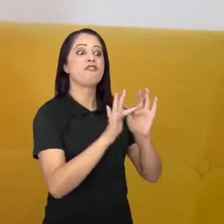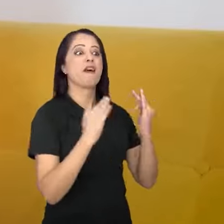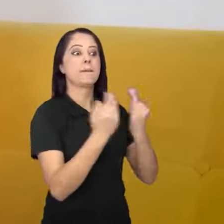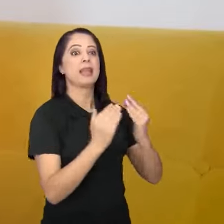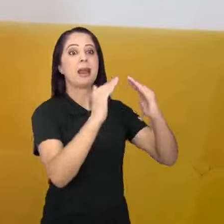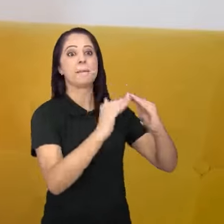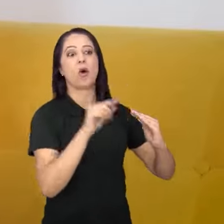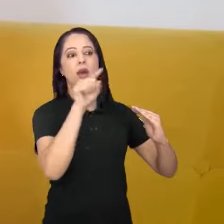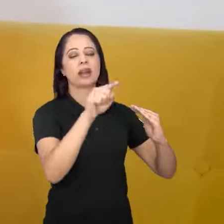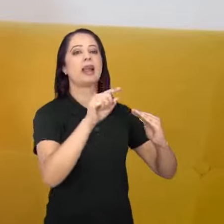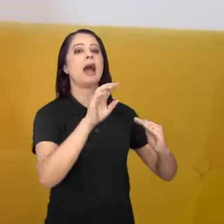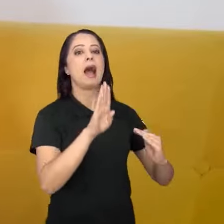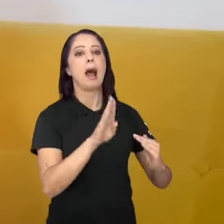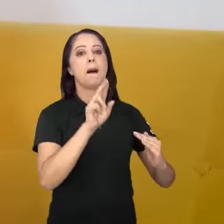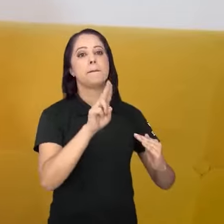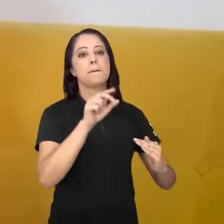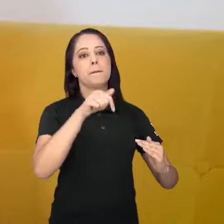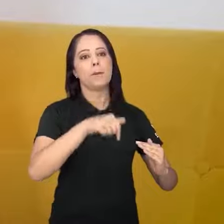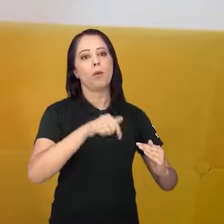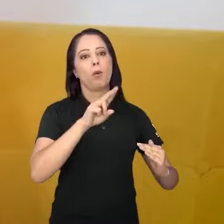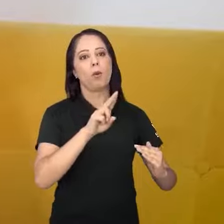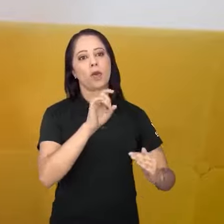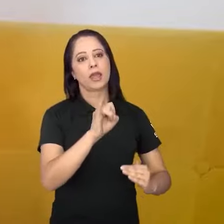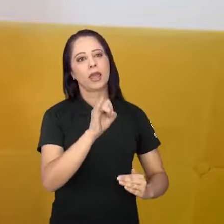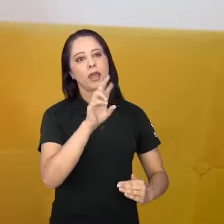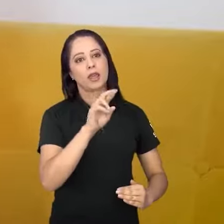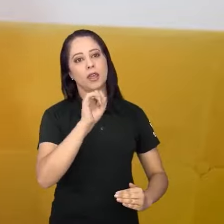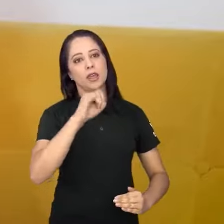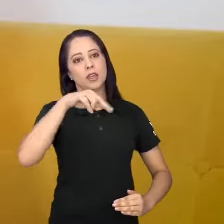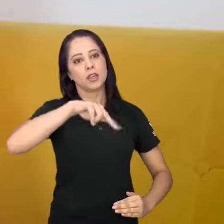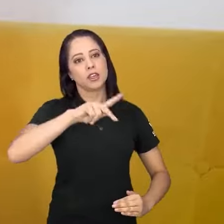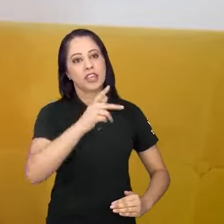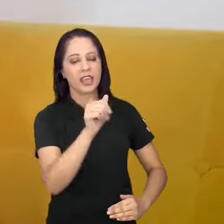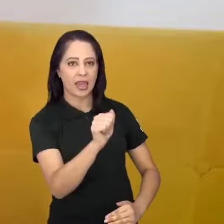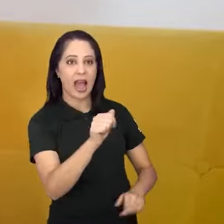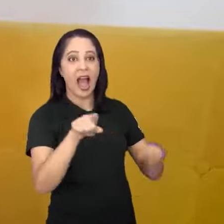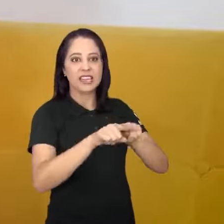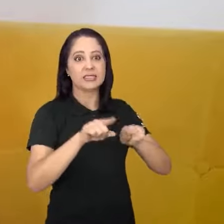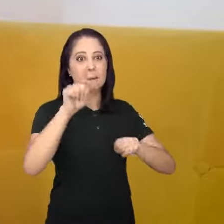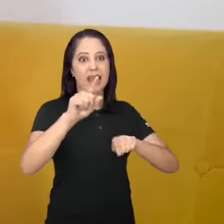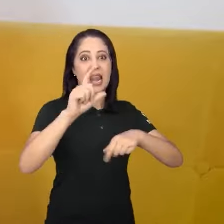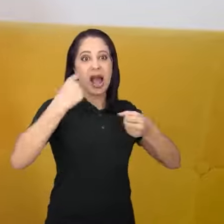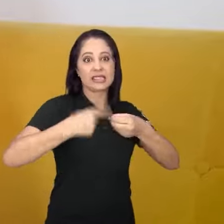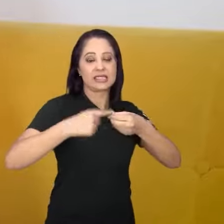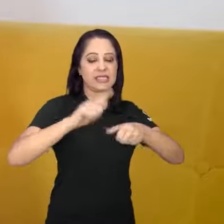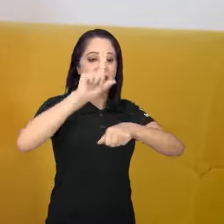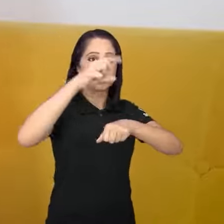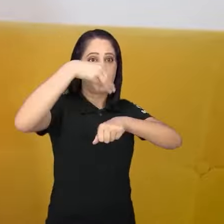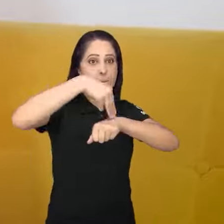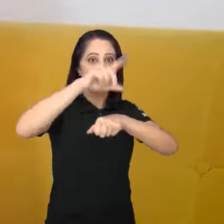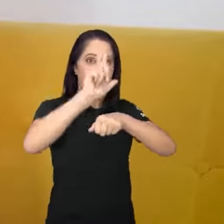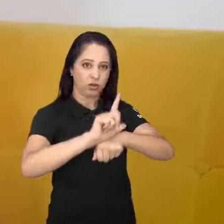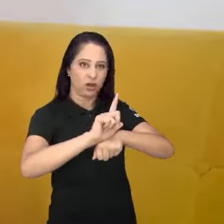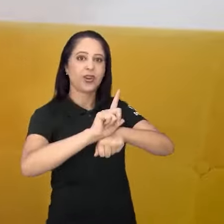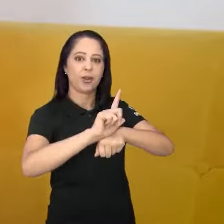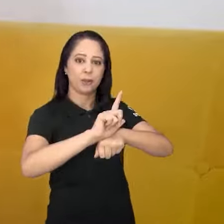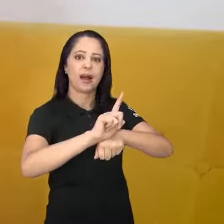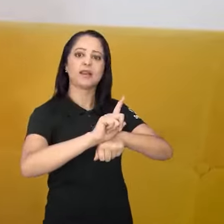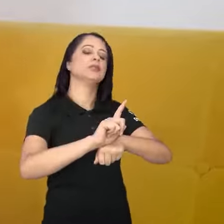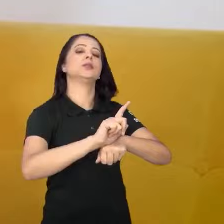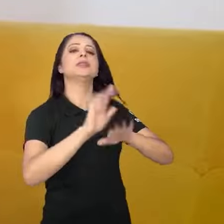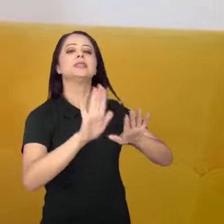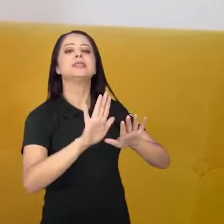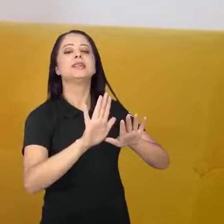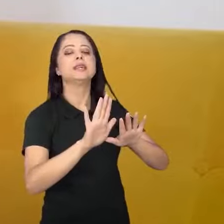família, originalmente, é do bairro do Buquirinha até Monteiro Lobato, que chamava-se Buquira Grande.